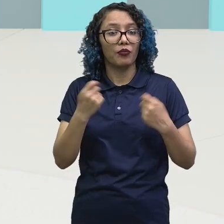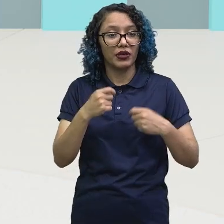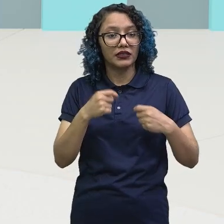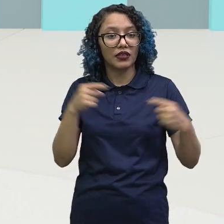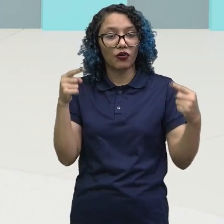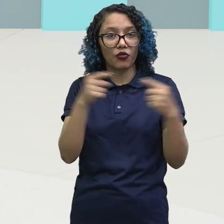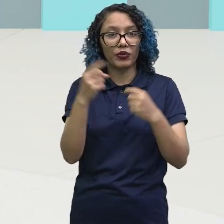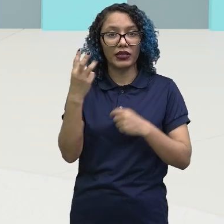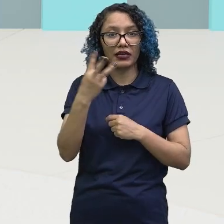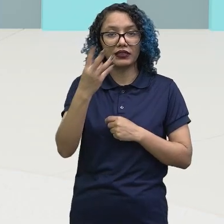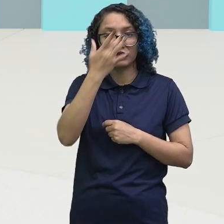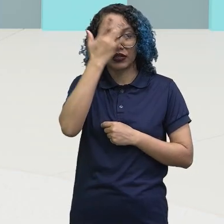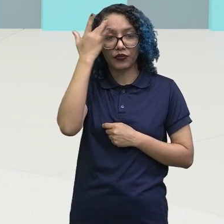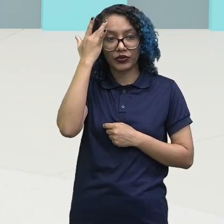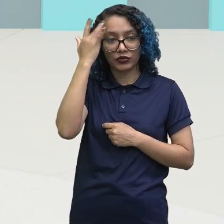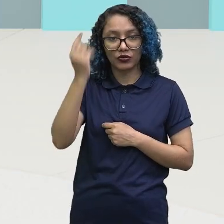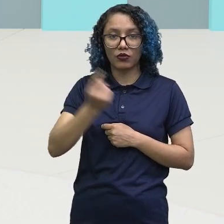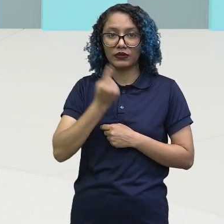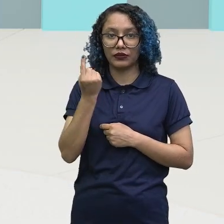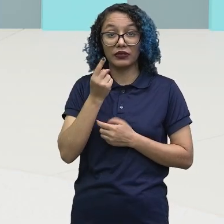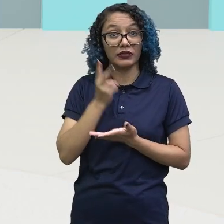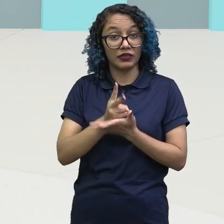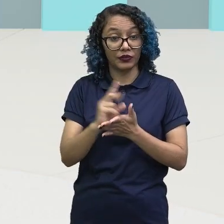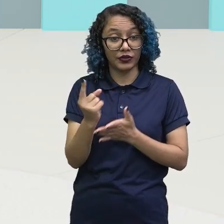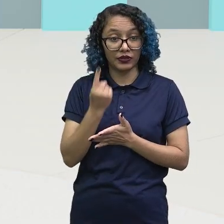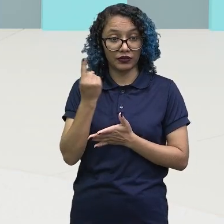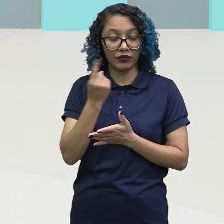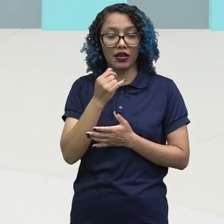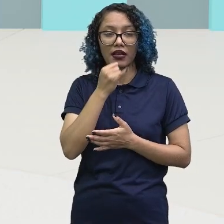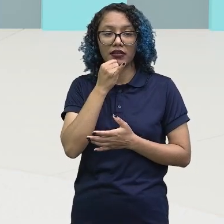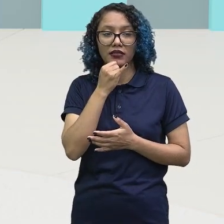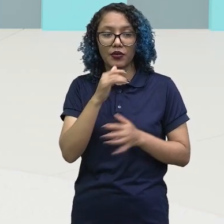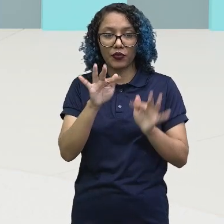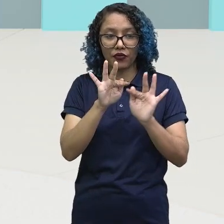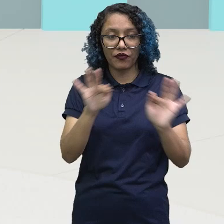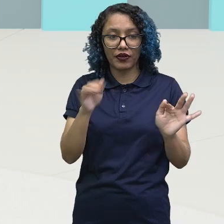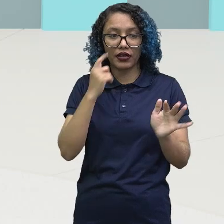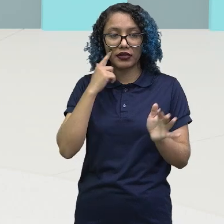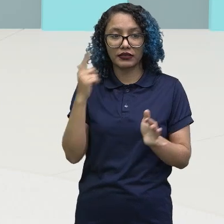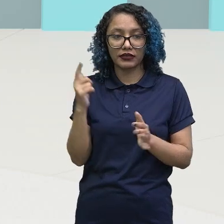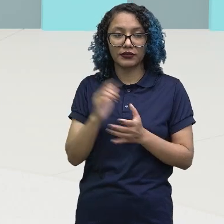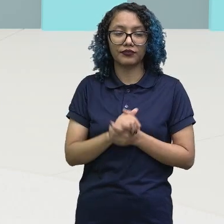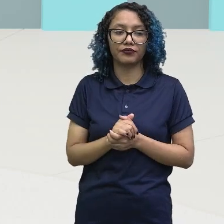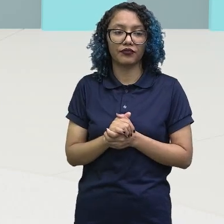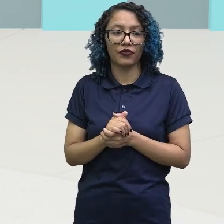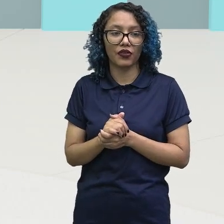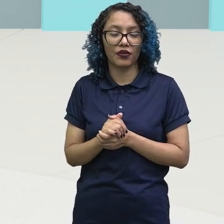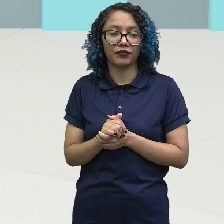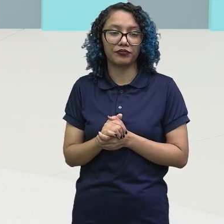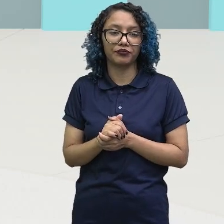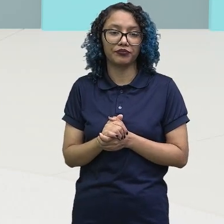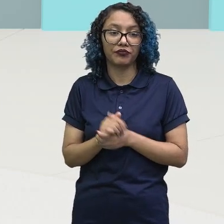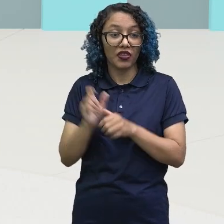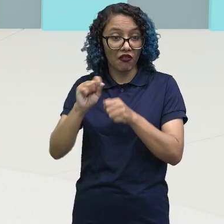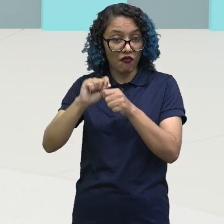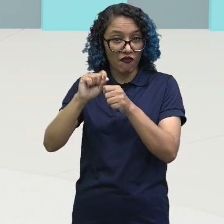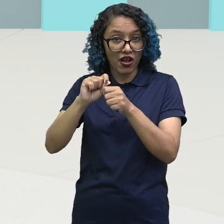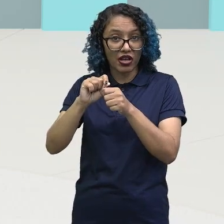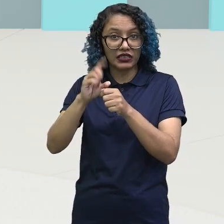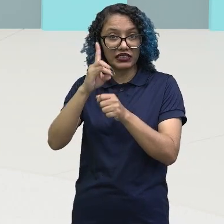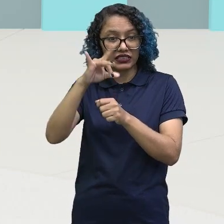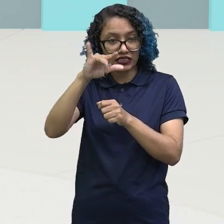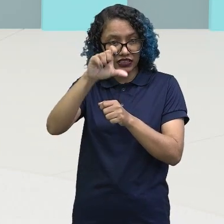pessoa do singular, sempre no singular. Faz dias bonitos no outono, né? Está então aí